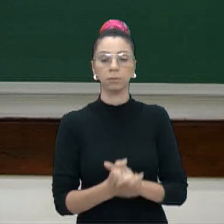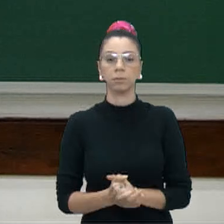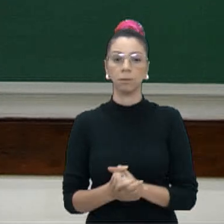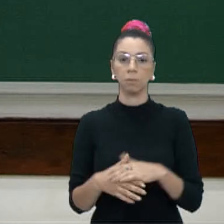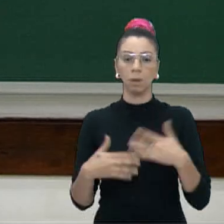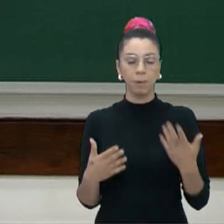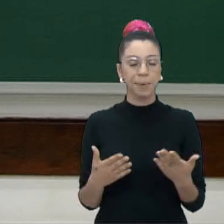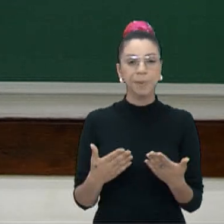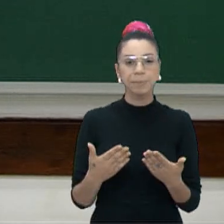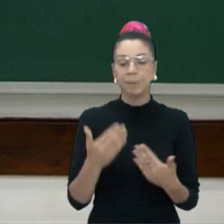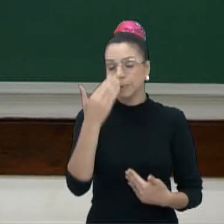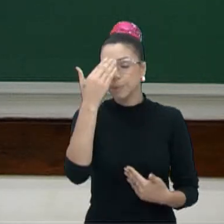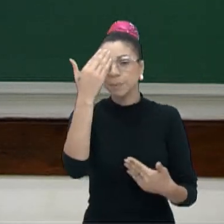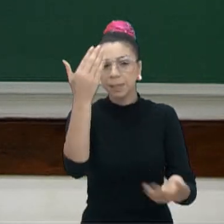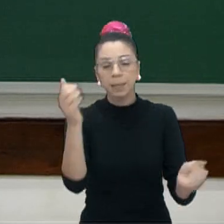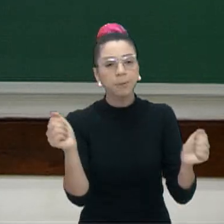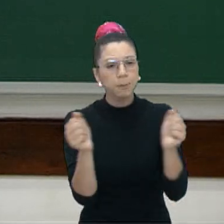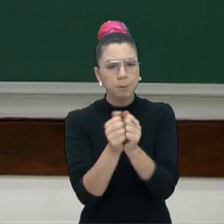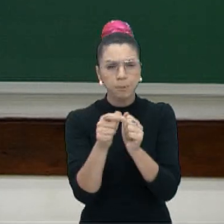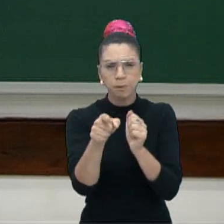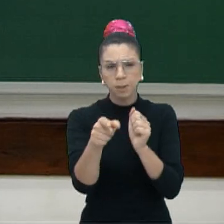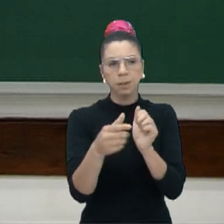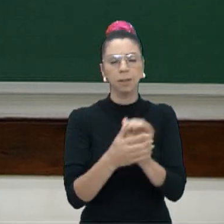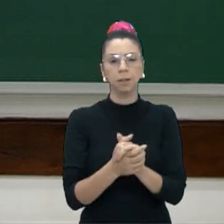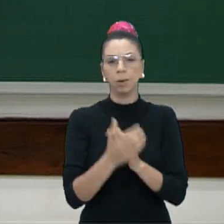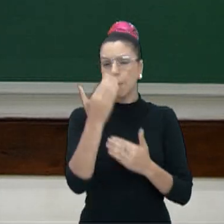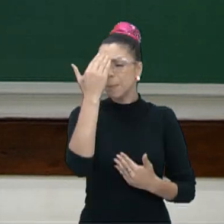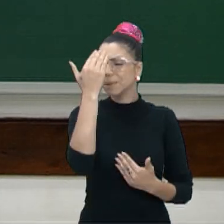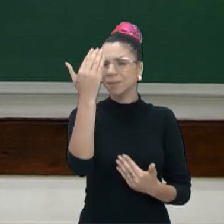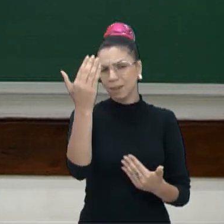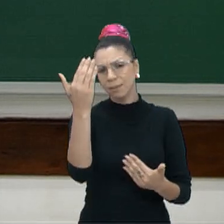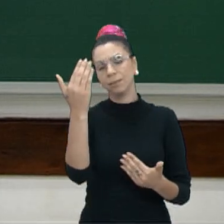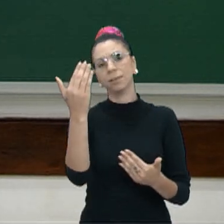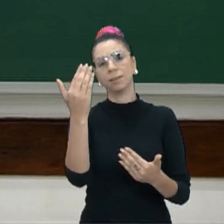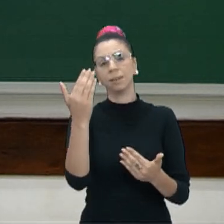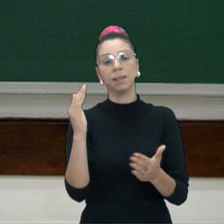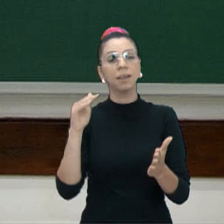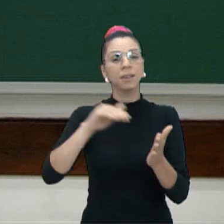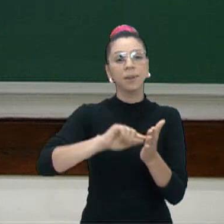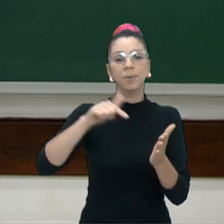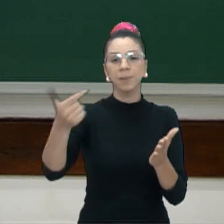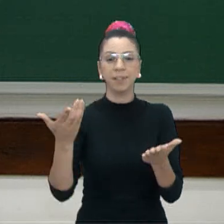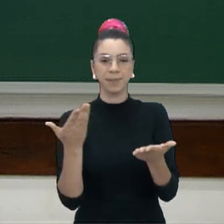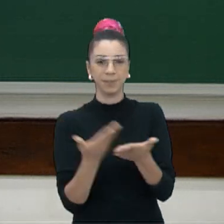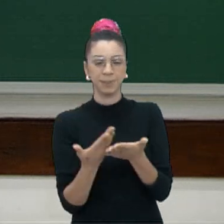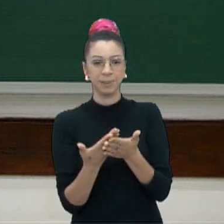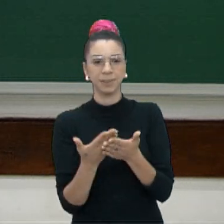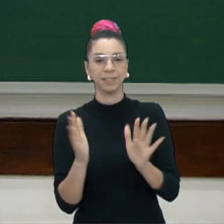Pessoal, foi um prazer estar com vocês de novo. Muito obrigado e até a próxima.